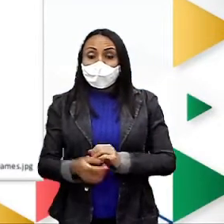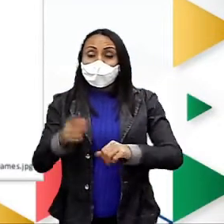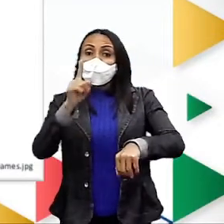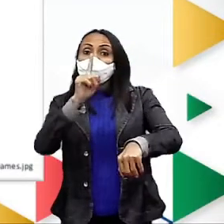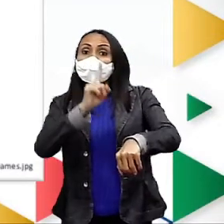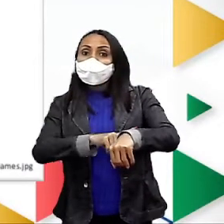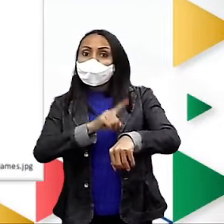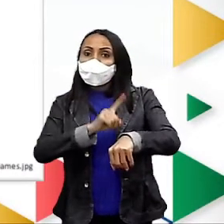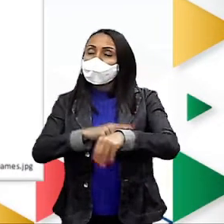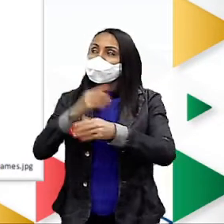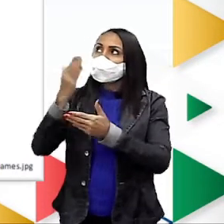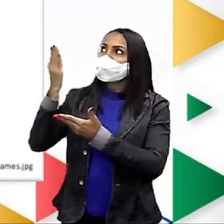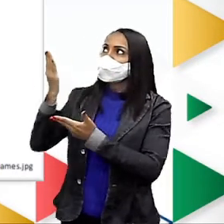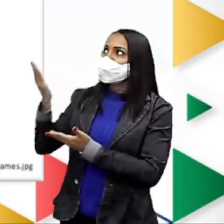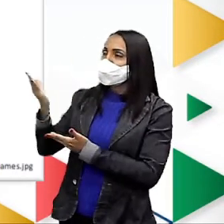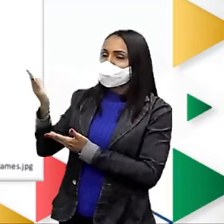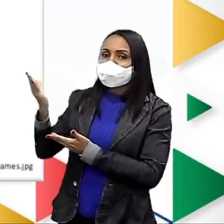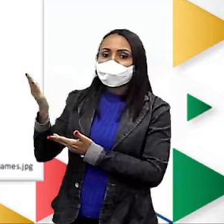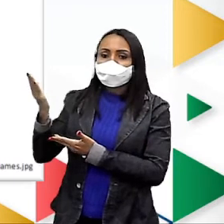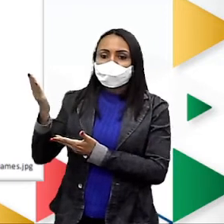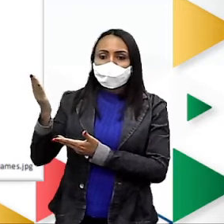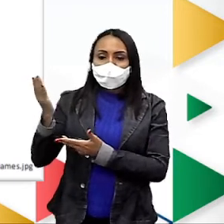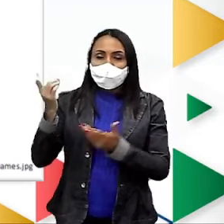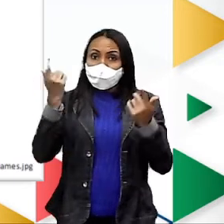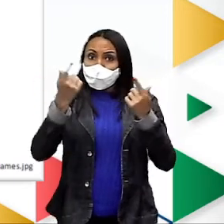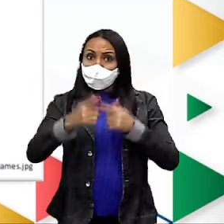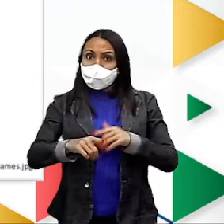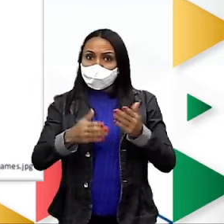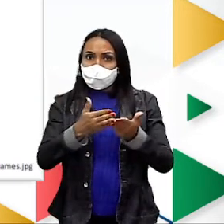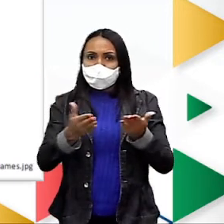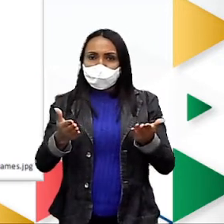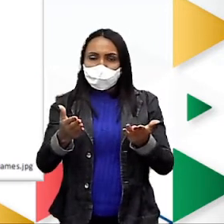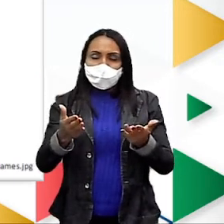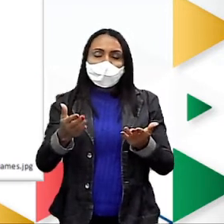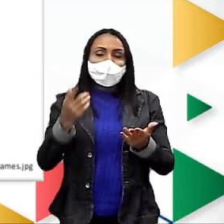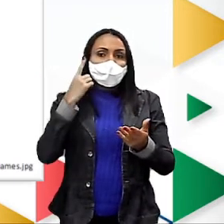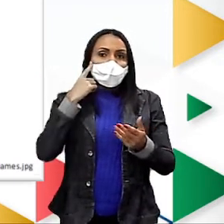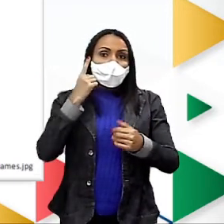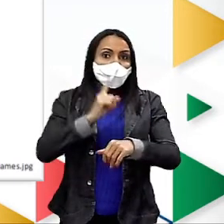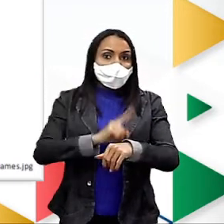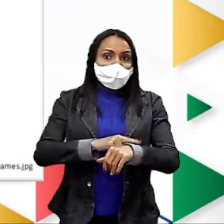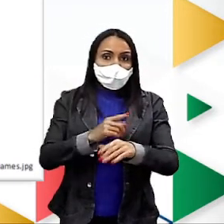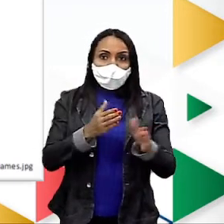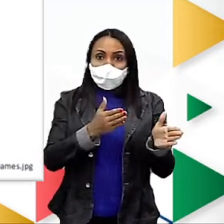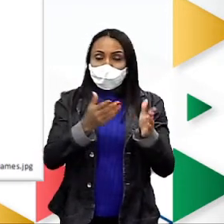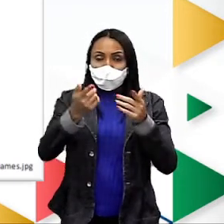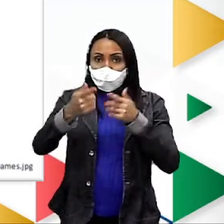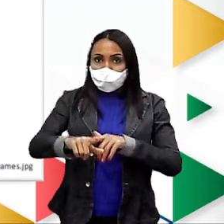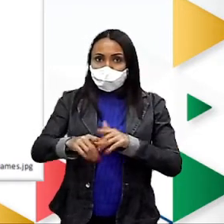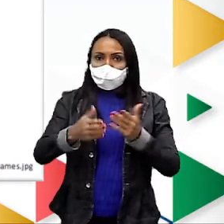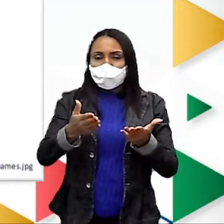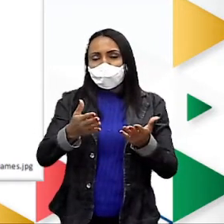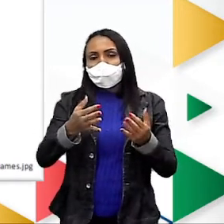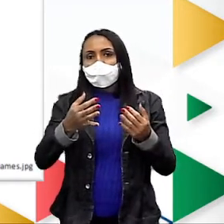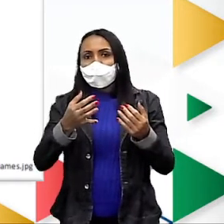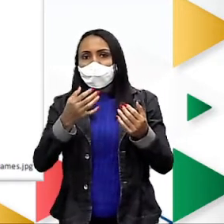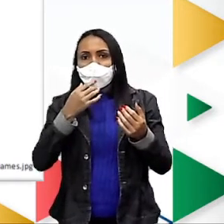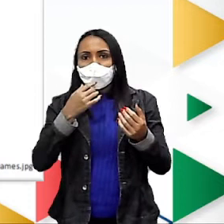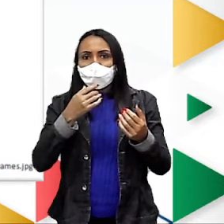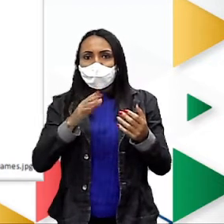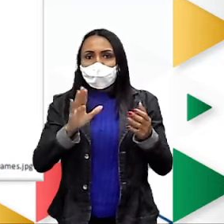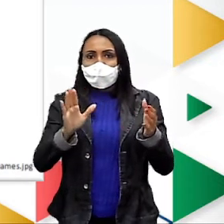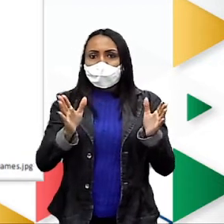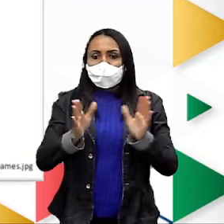tempo está contra você. Quando nós falamos que o tempo está contra você, é justamente o seguinte: não